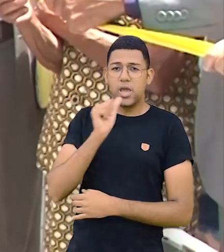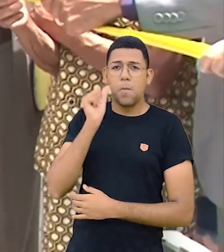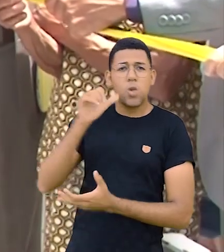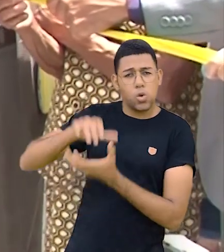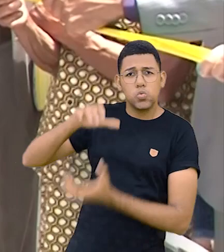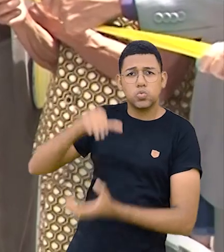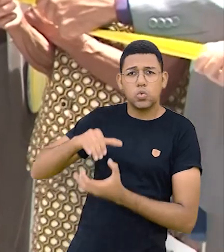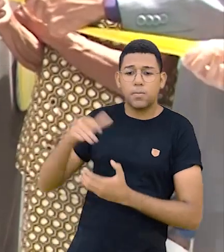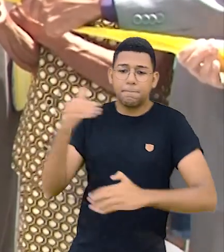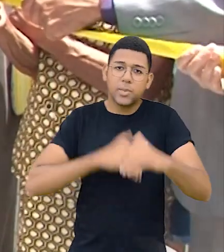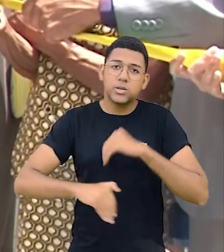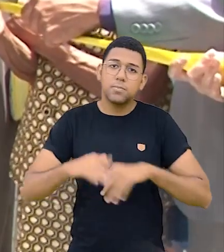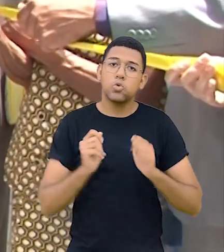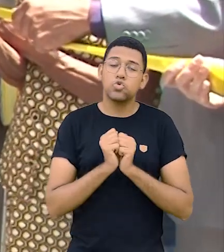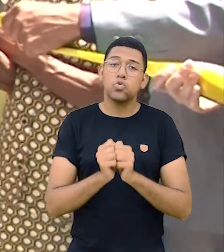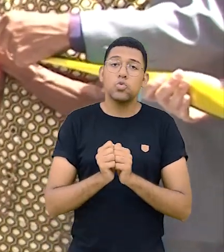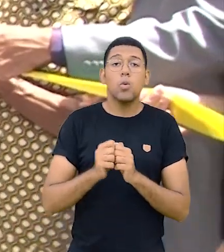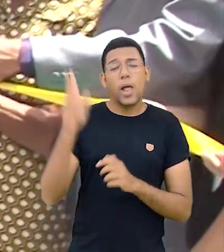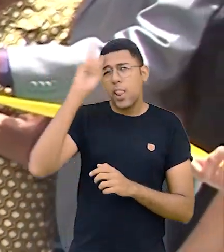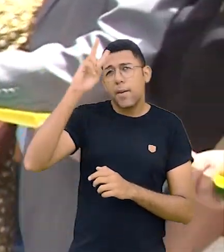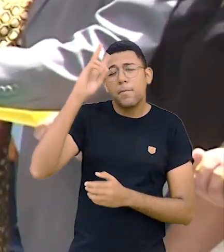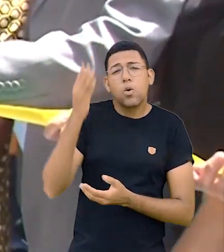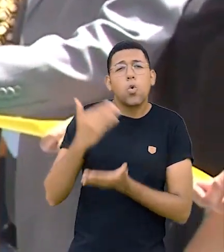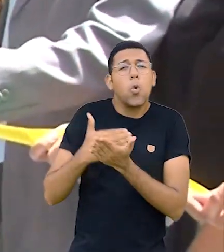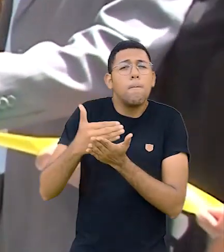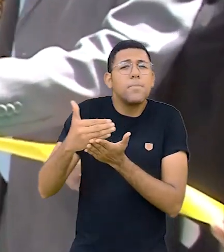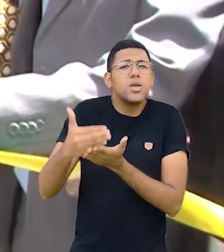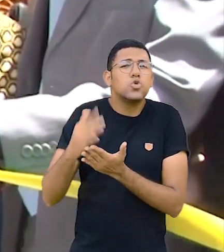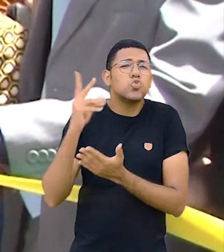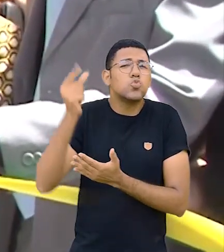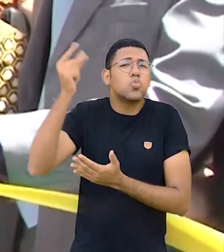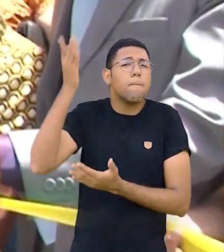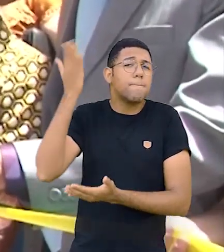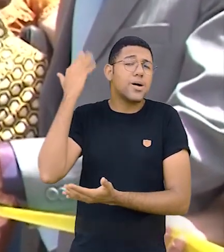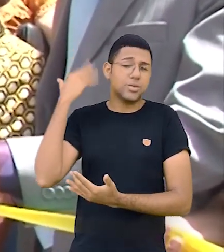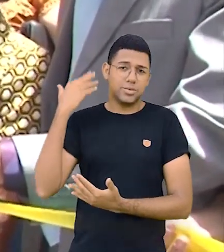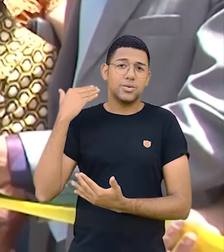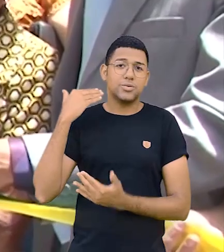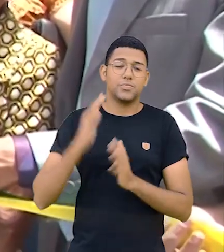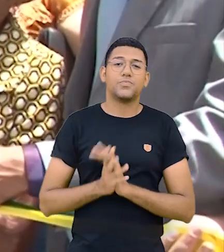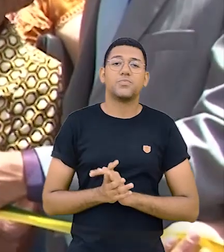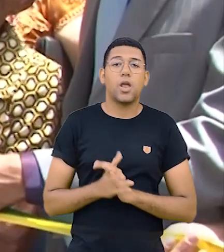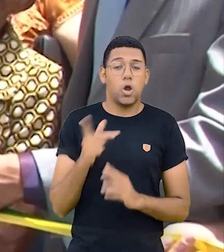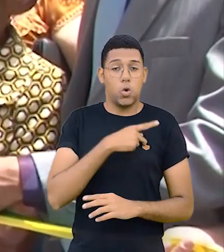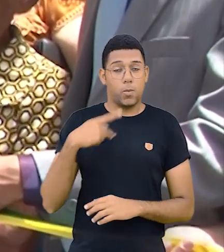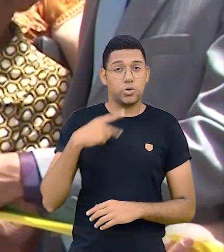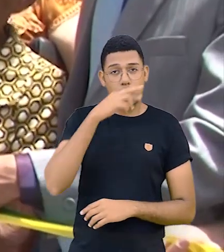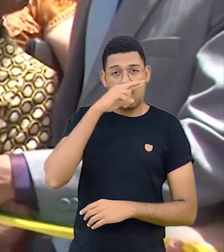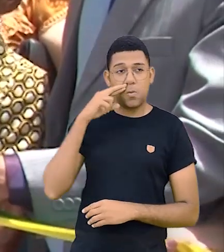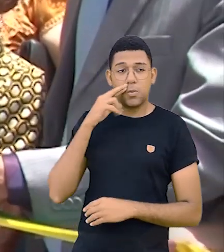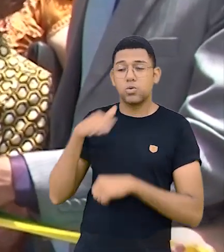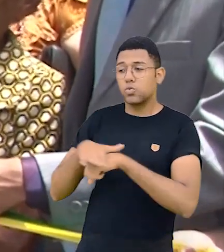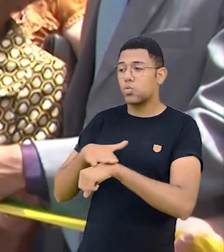estava presente, uma das pioneiras. Tudo começou em sua residência. Ela foi homenageada pelo